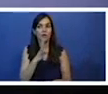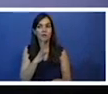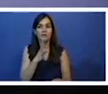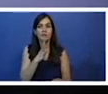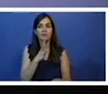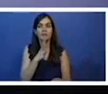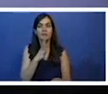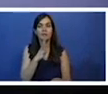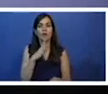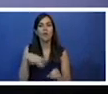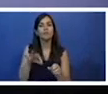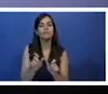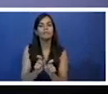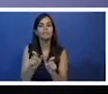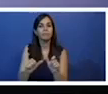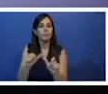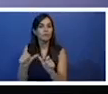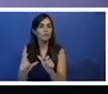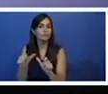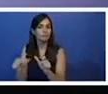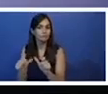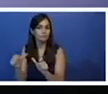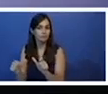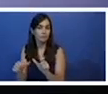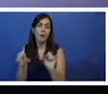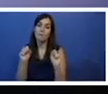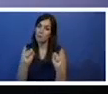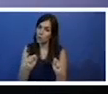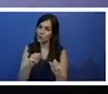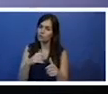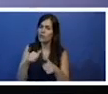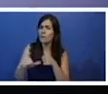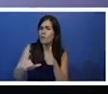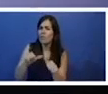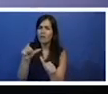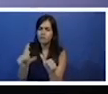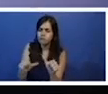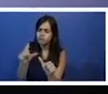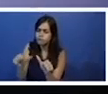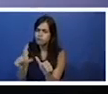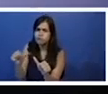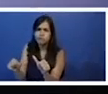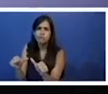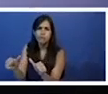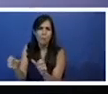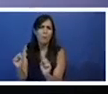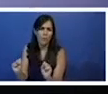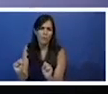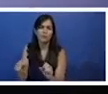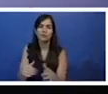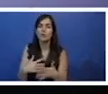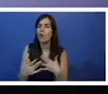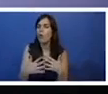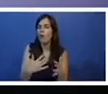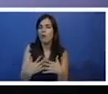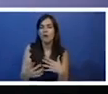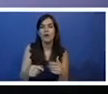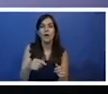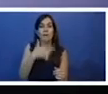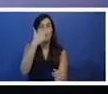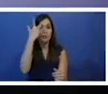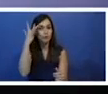infinitivo flexionado, aquele que pode se modificar, porque pode mudar-se, pode flexionar-se em todas as